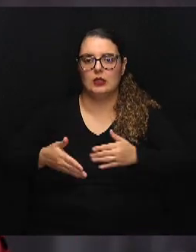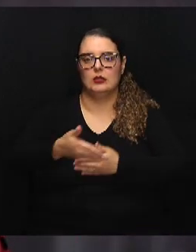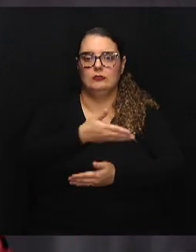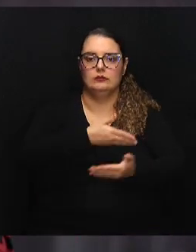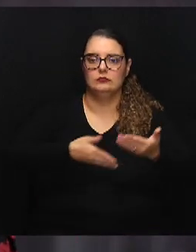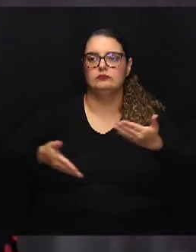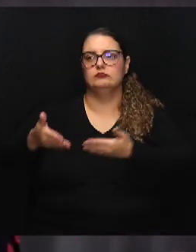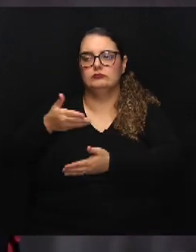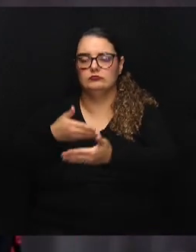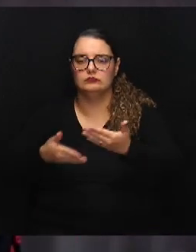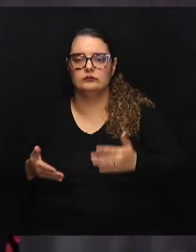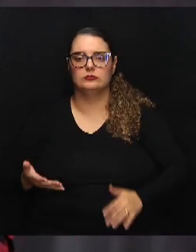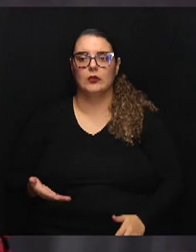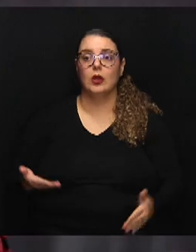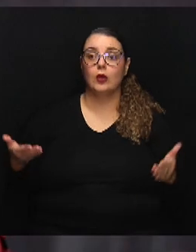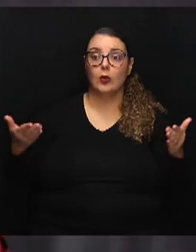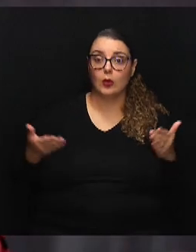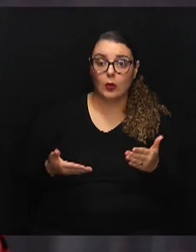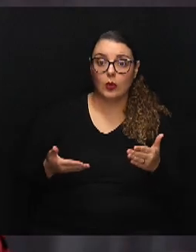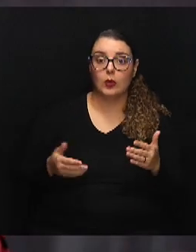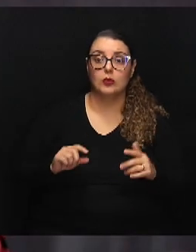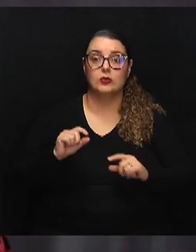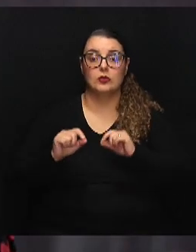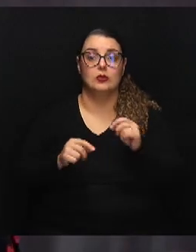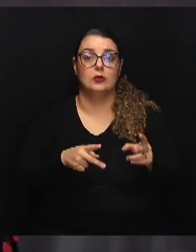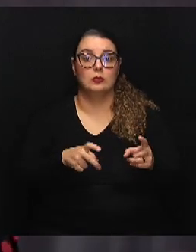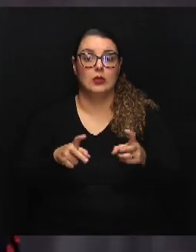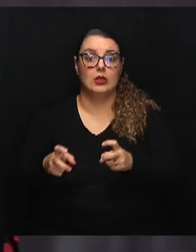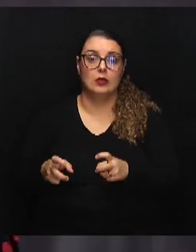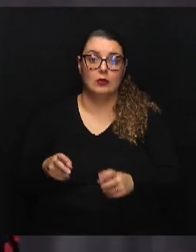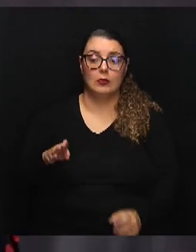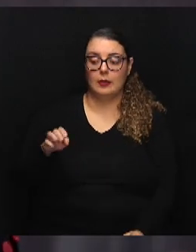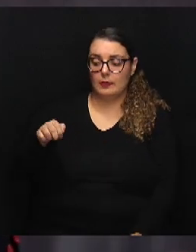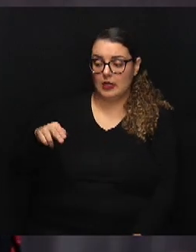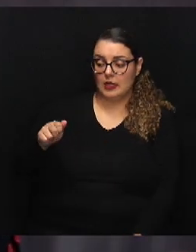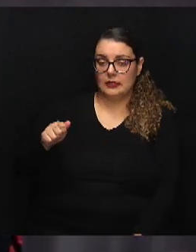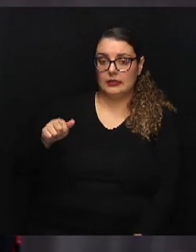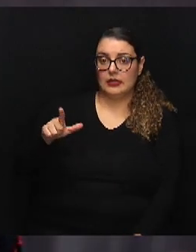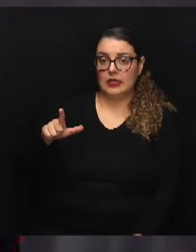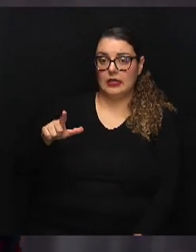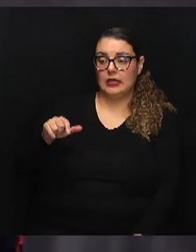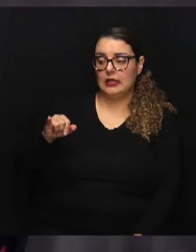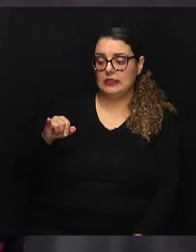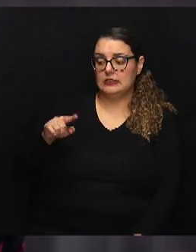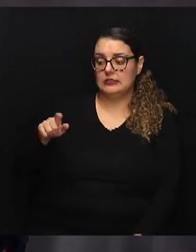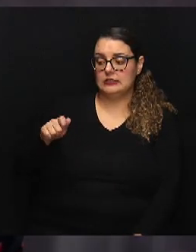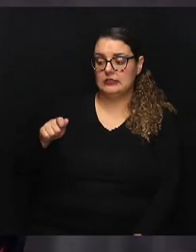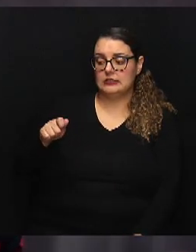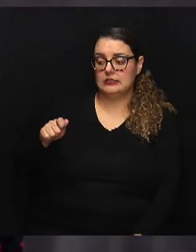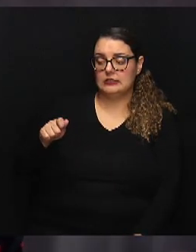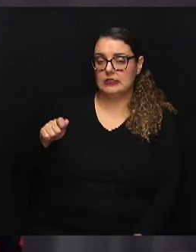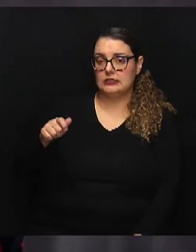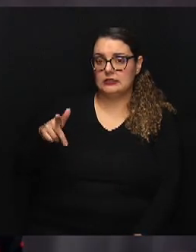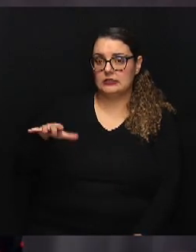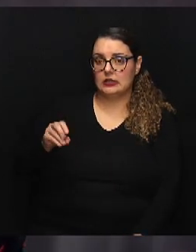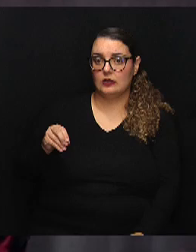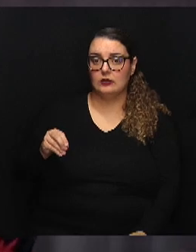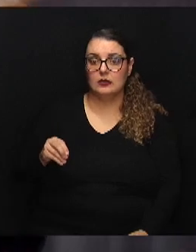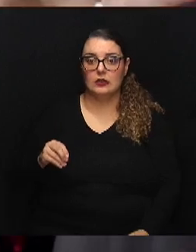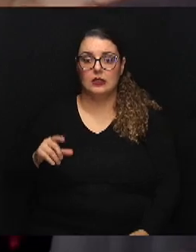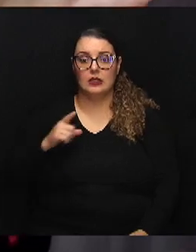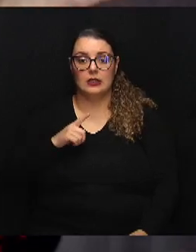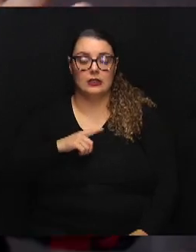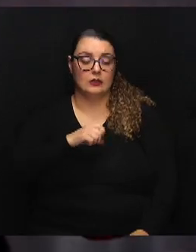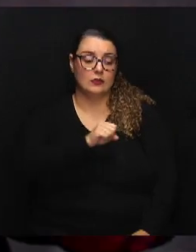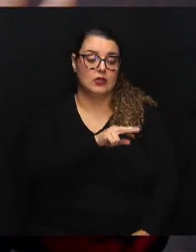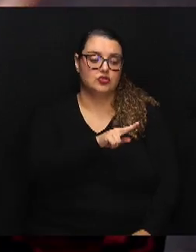Eu acho que, assim, hoje em dia, o que a gente percebe é uma banalização há uma superficialidade das relações. E